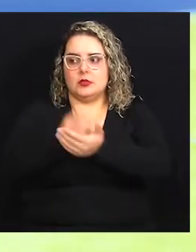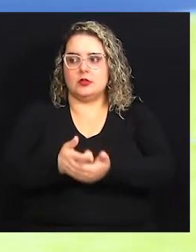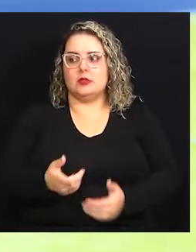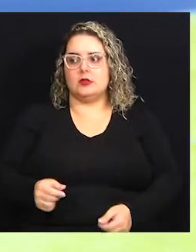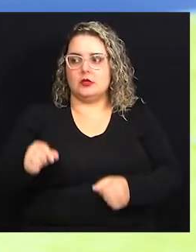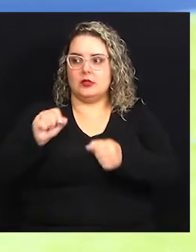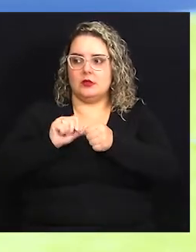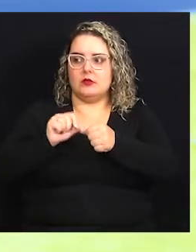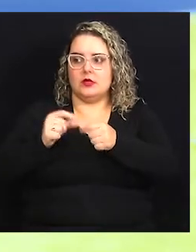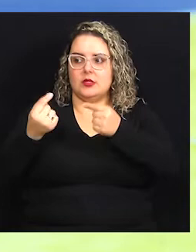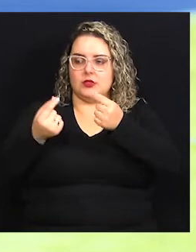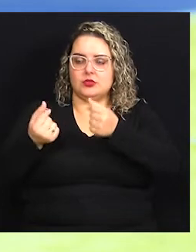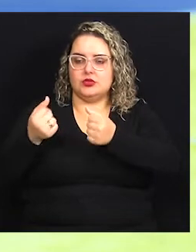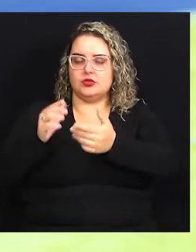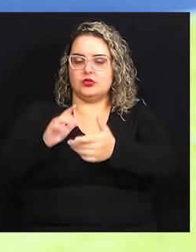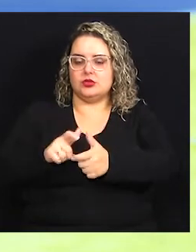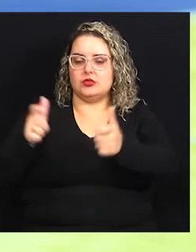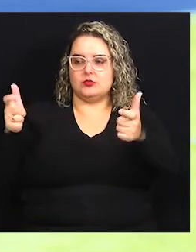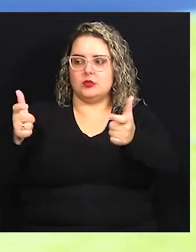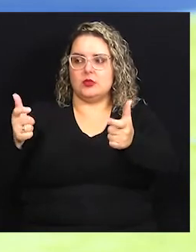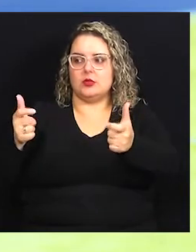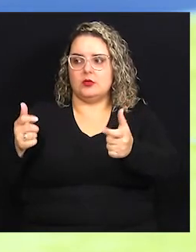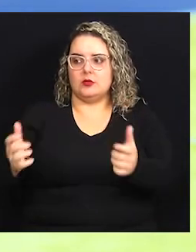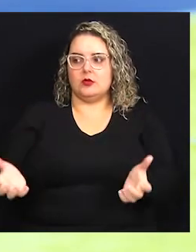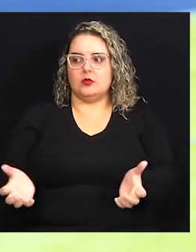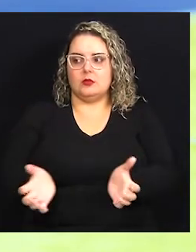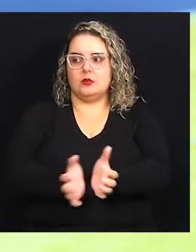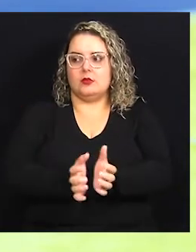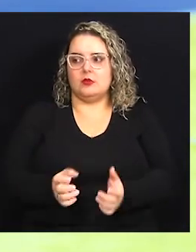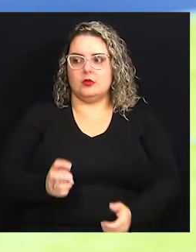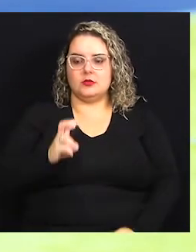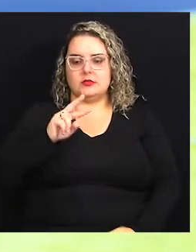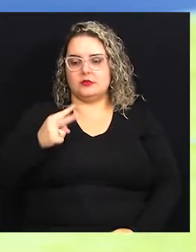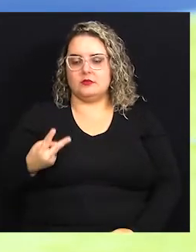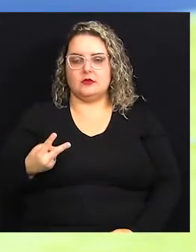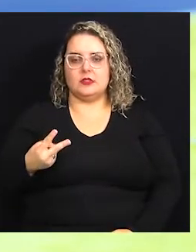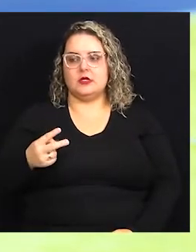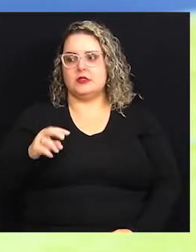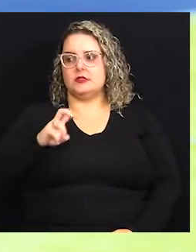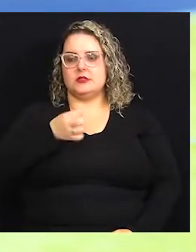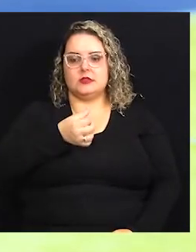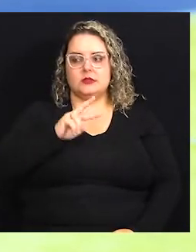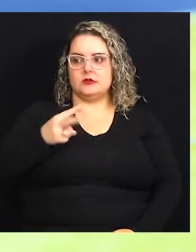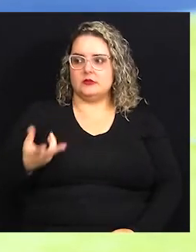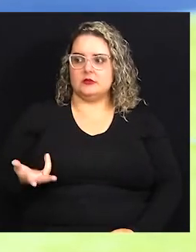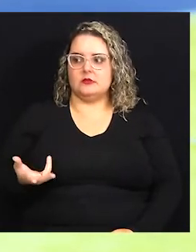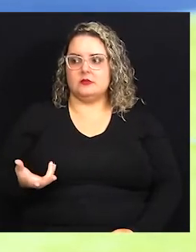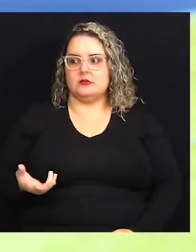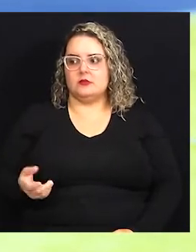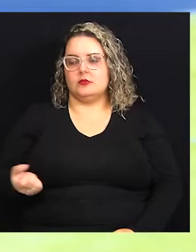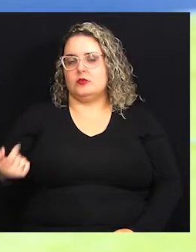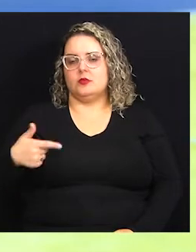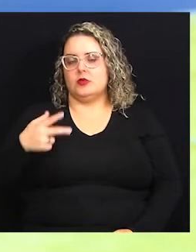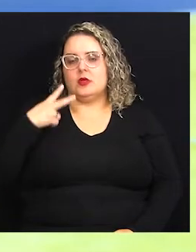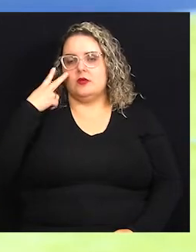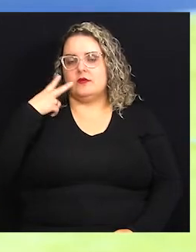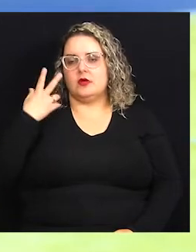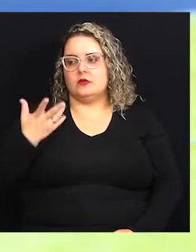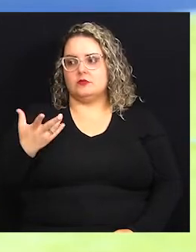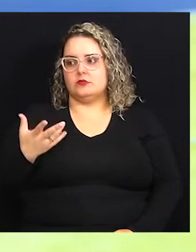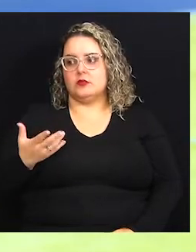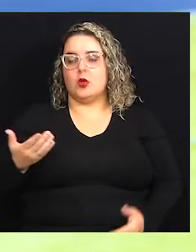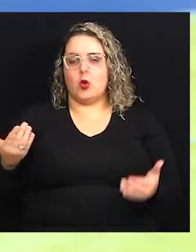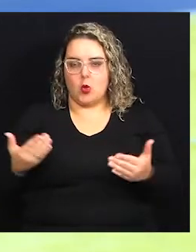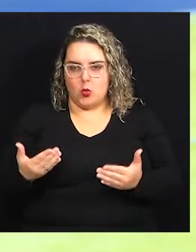né? E a diferença de orçamento dessas maiores em relação à equipe de Vinhedo? É 5 vezes maior, 6 vezes maior? Eu vou te falar, hoje em relação